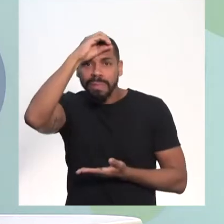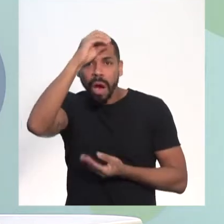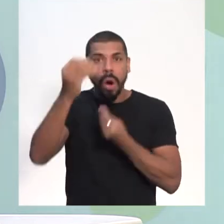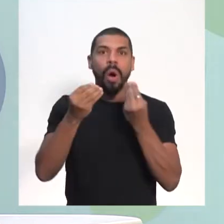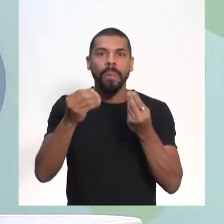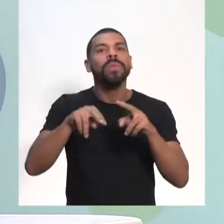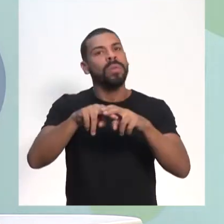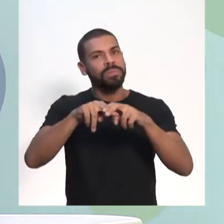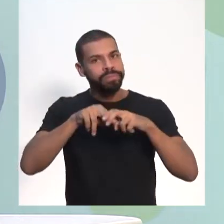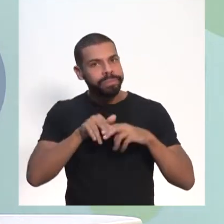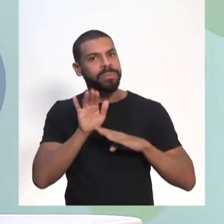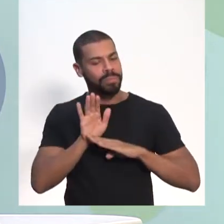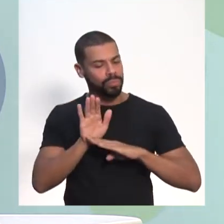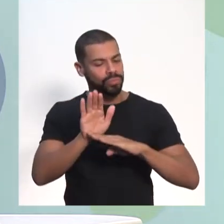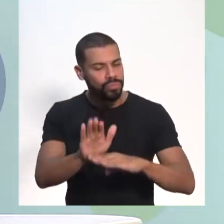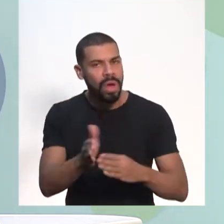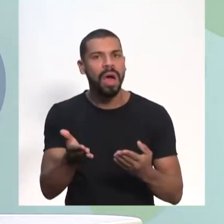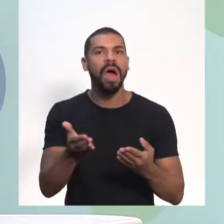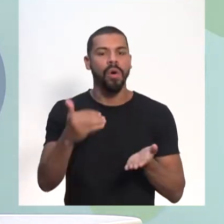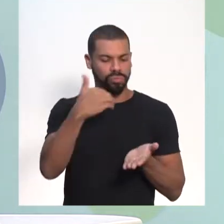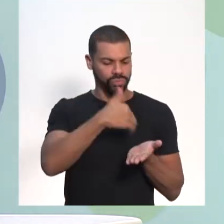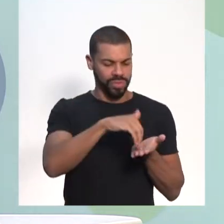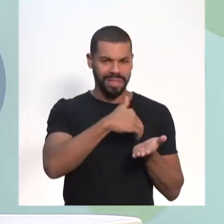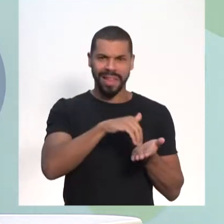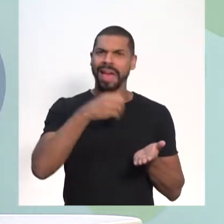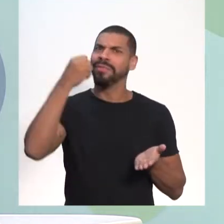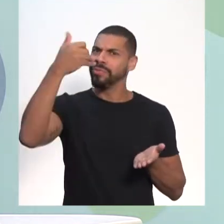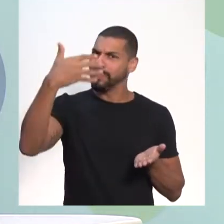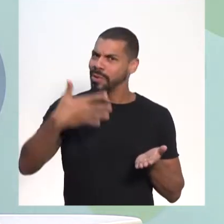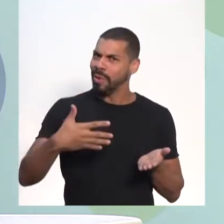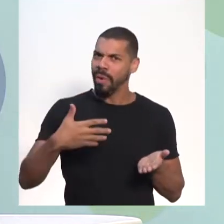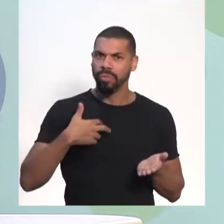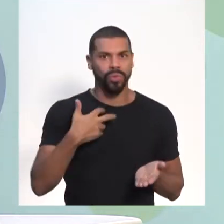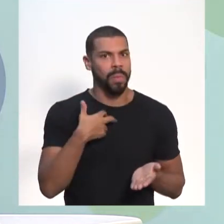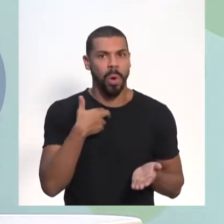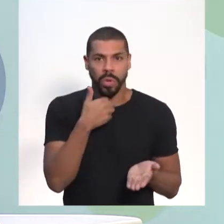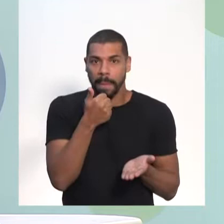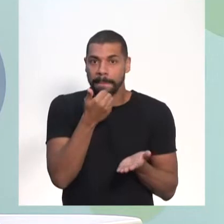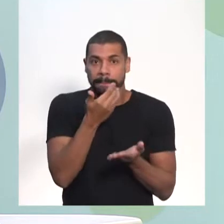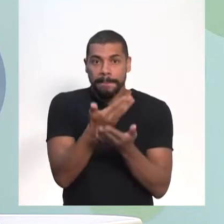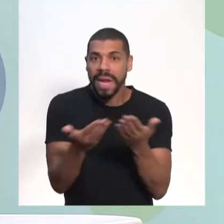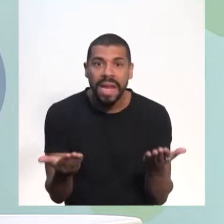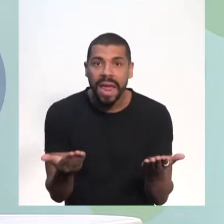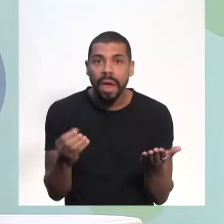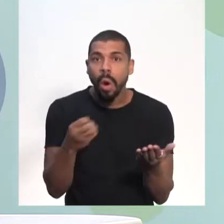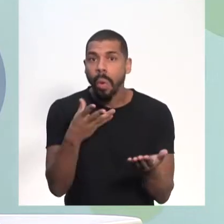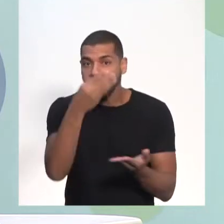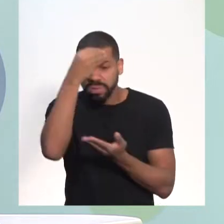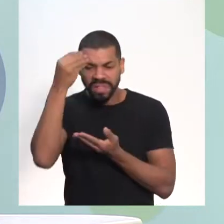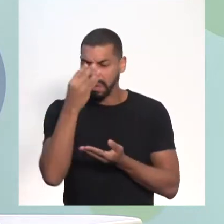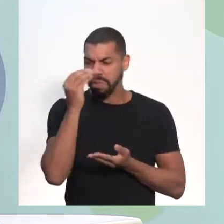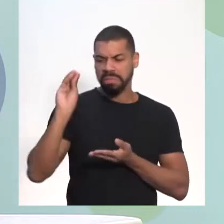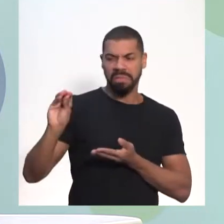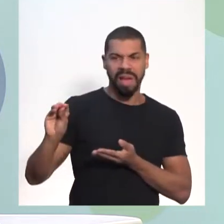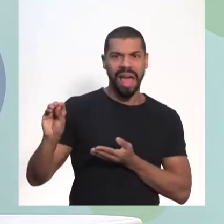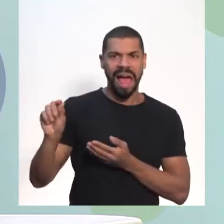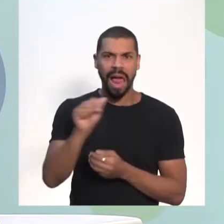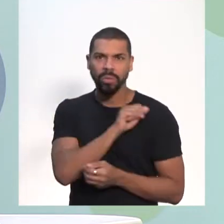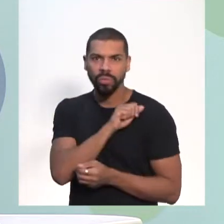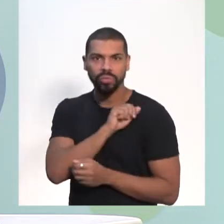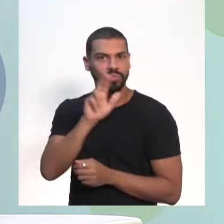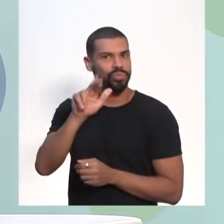esse material. O secretário já falou isso várias vezes, não vamos perder nenhum estudante, e é importante que esse vínculo não